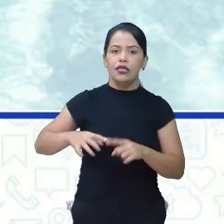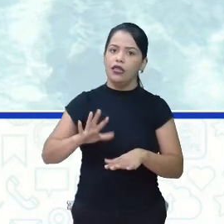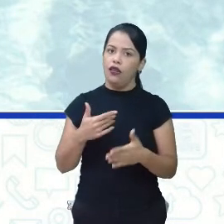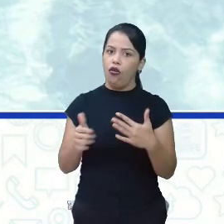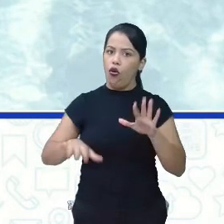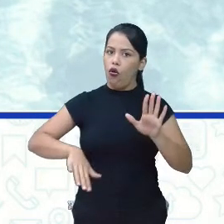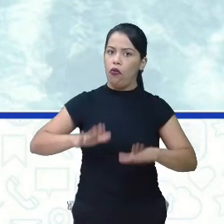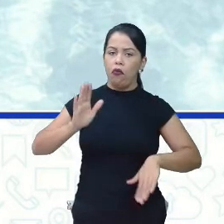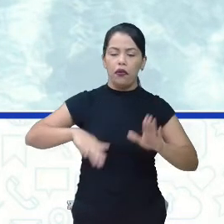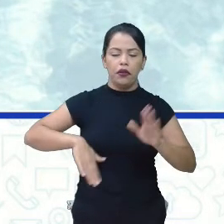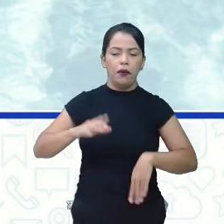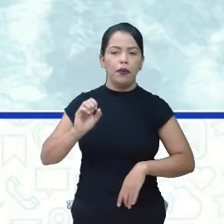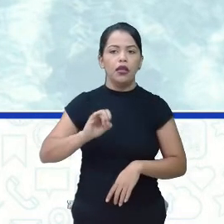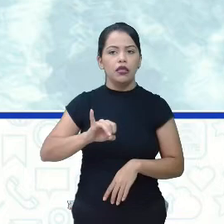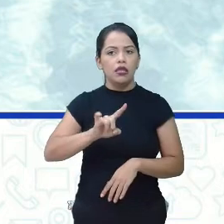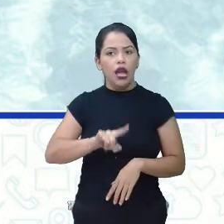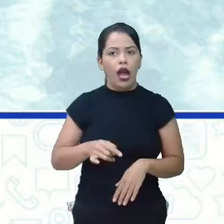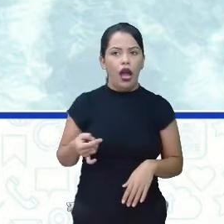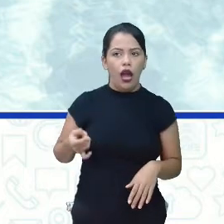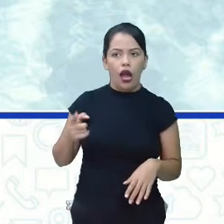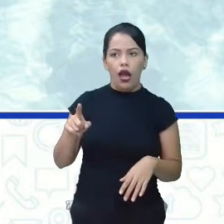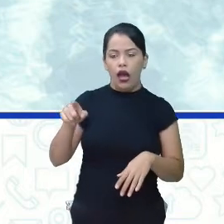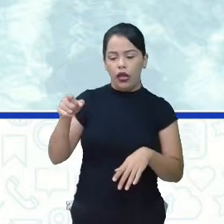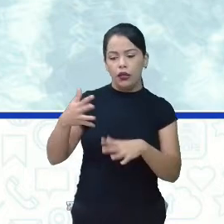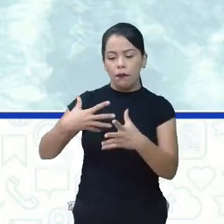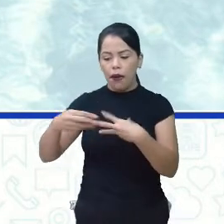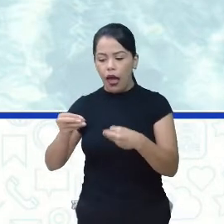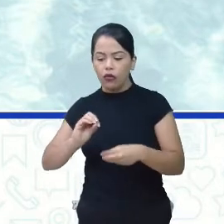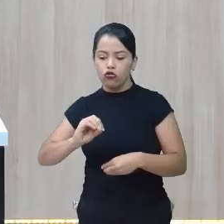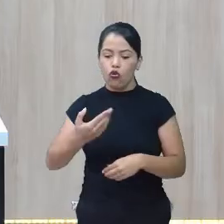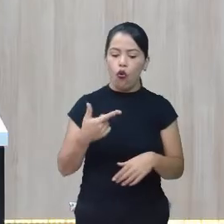chão, independente se seja essa daqui,